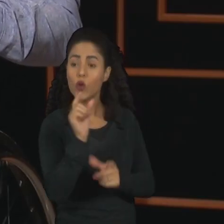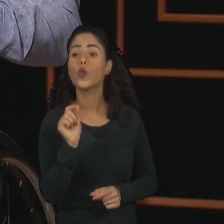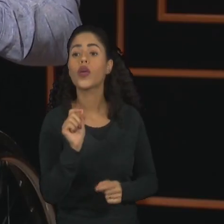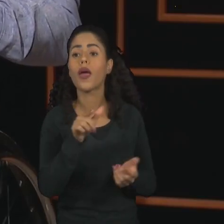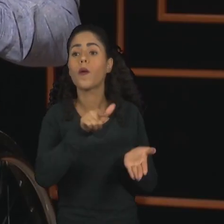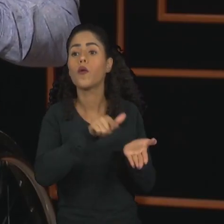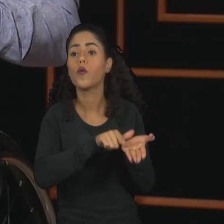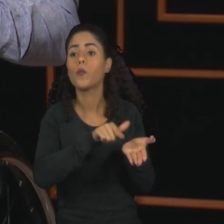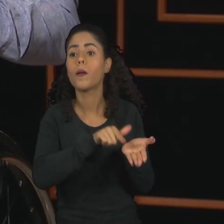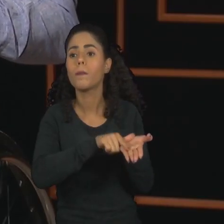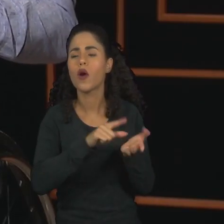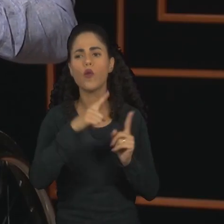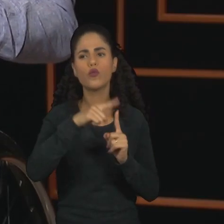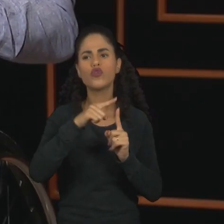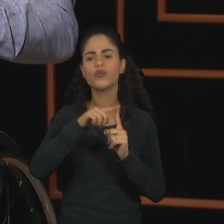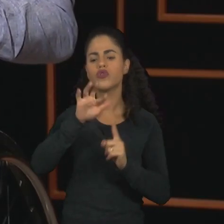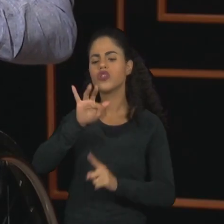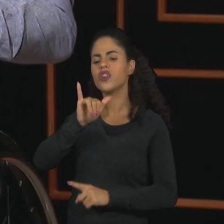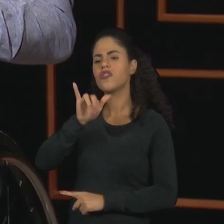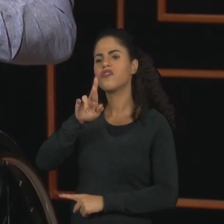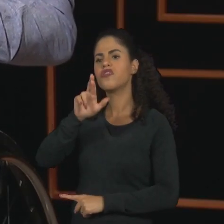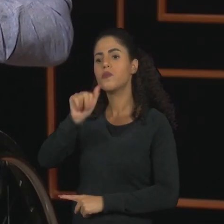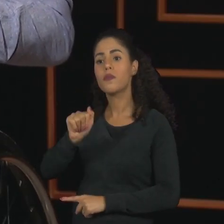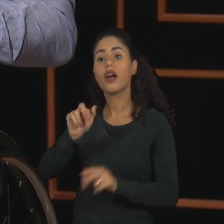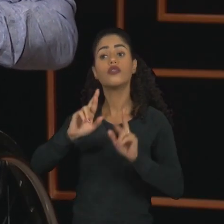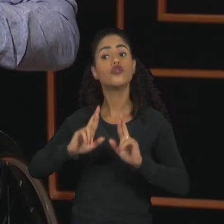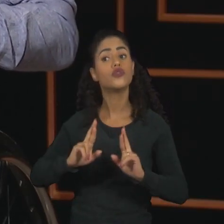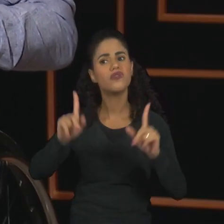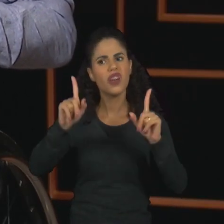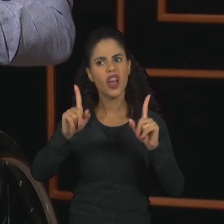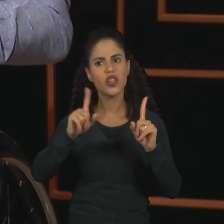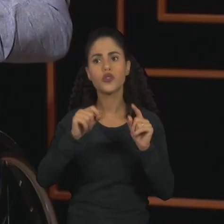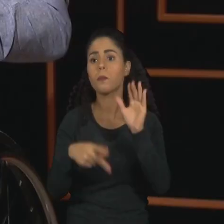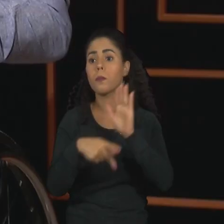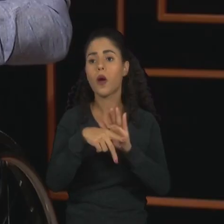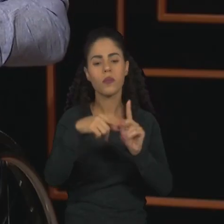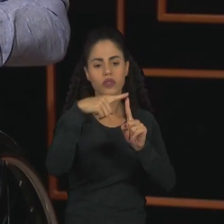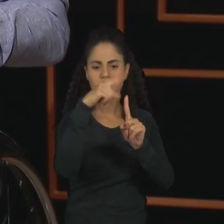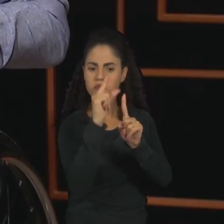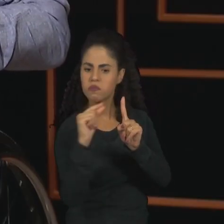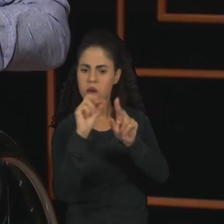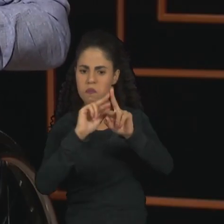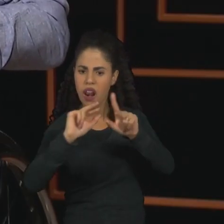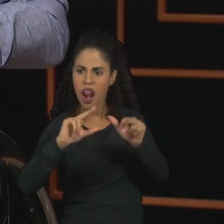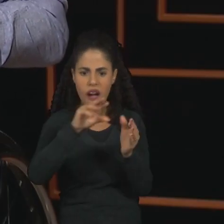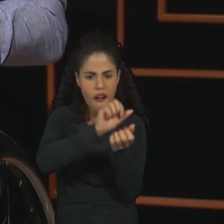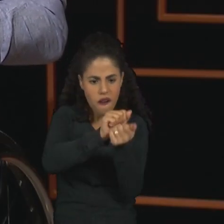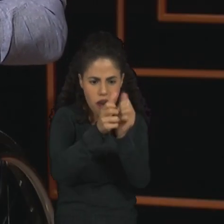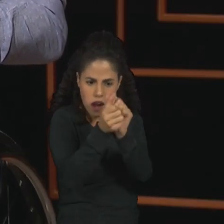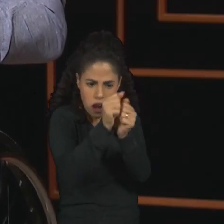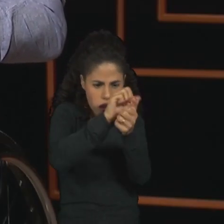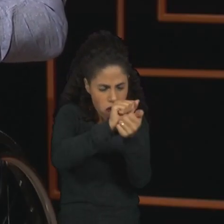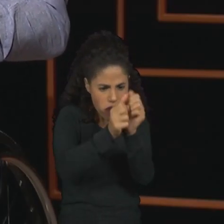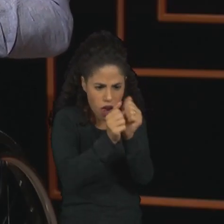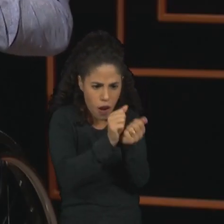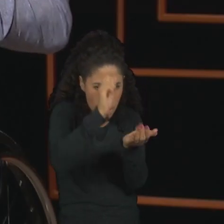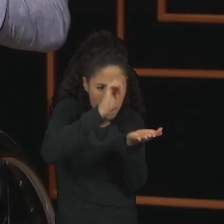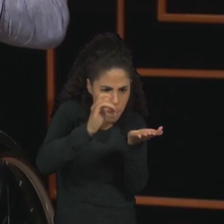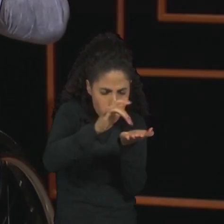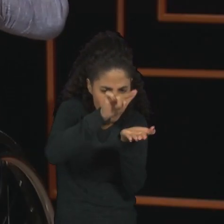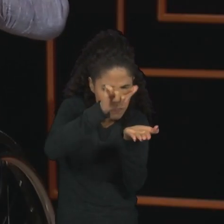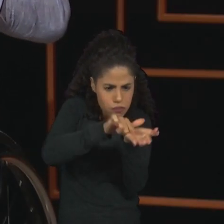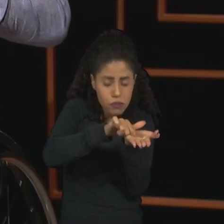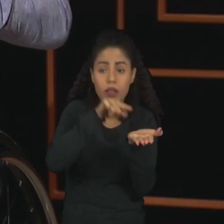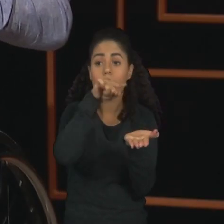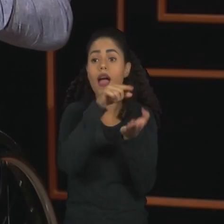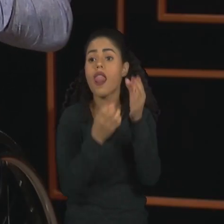com um tipo de fibra de vegetais que eu tinha determinado. Fibra disso, fibra daquilo, fibra daquilo lá. Então